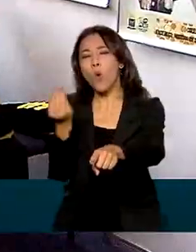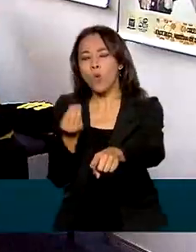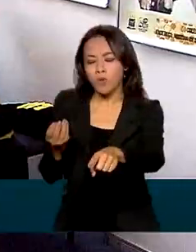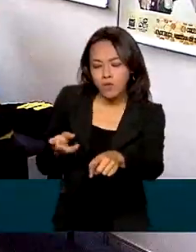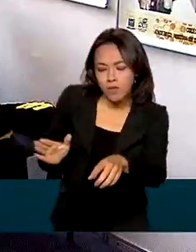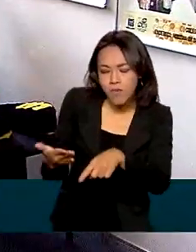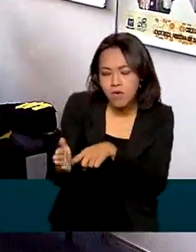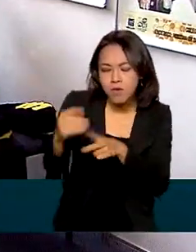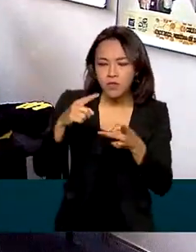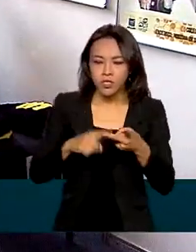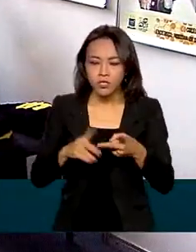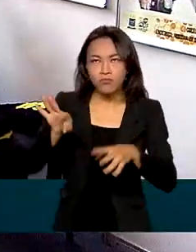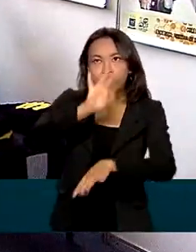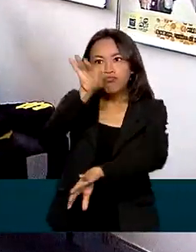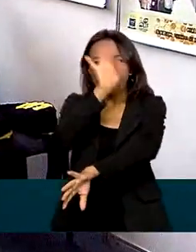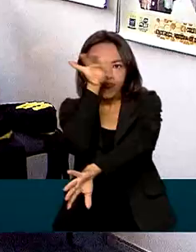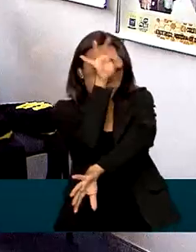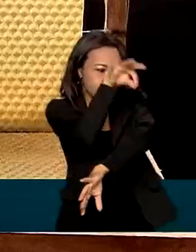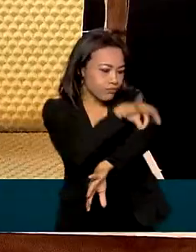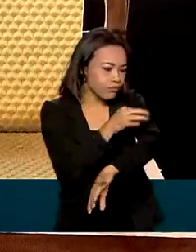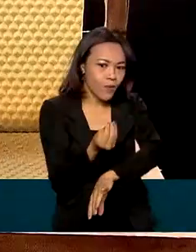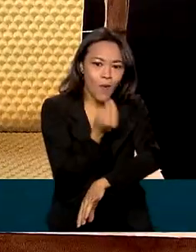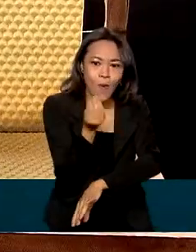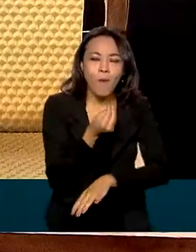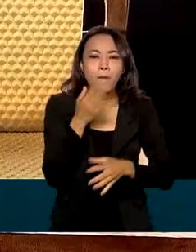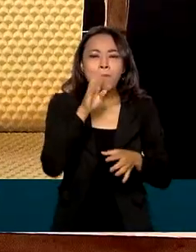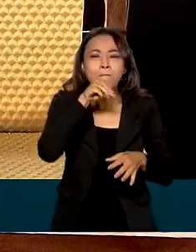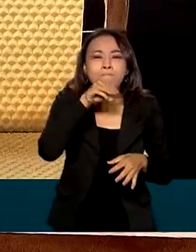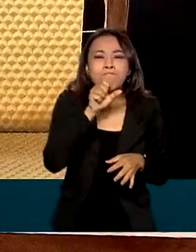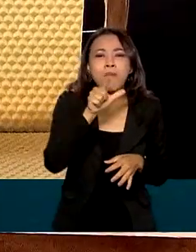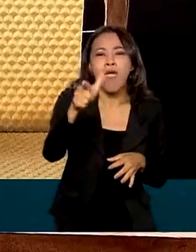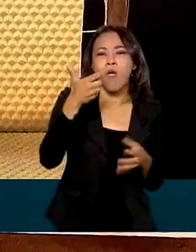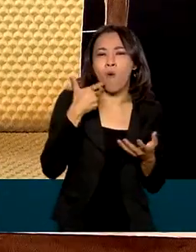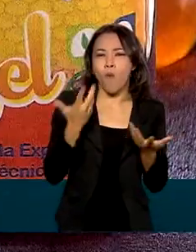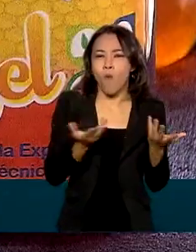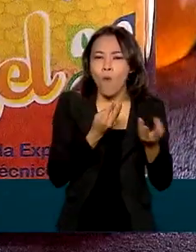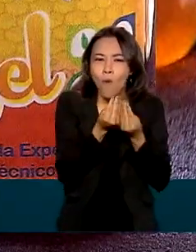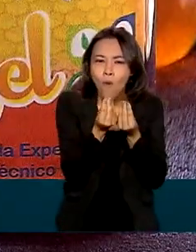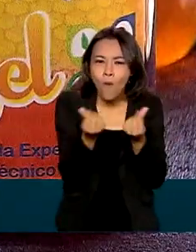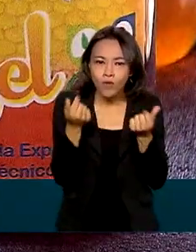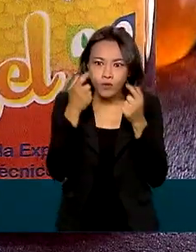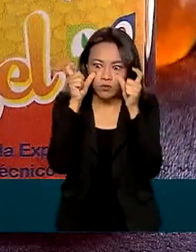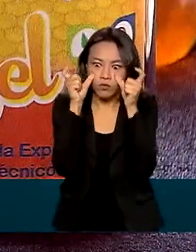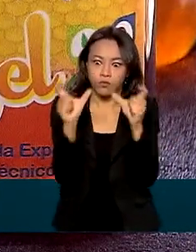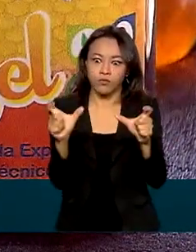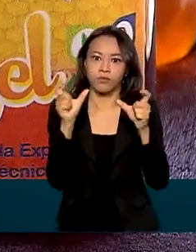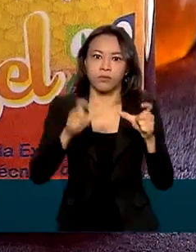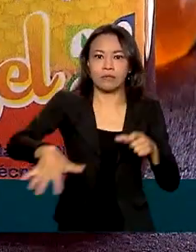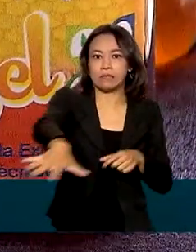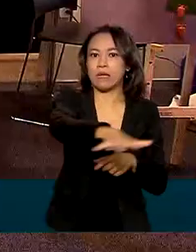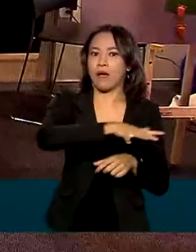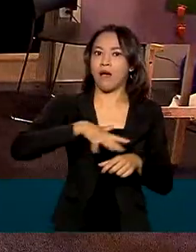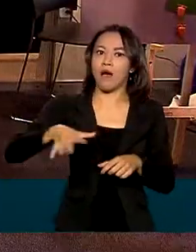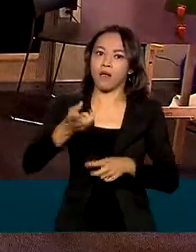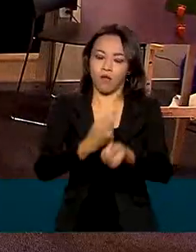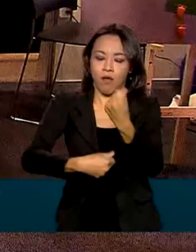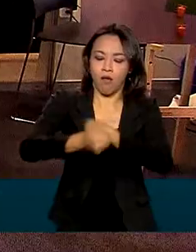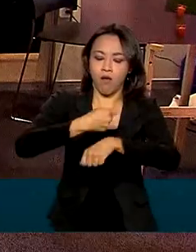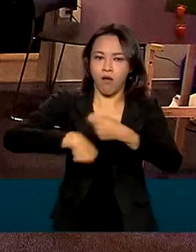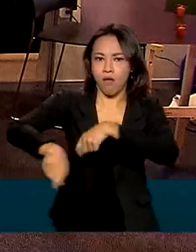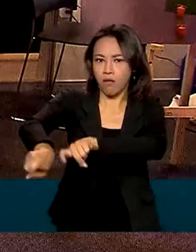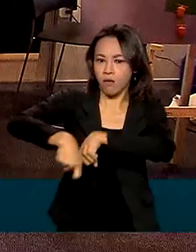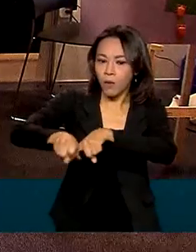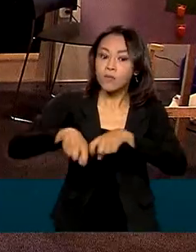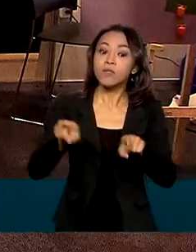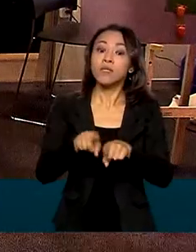peixes, abelhas e na extração de mel, de olho no crescimento do agronegócio e ainda capacitar técnicos